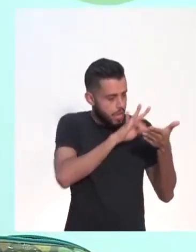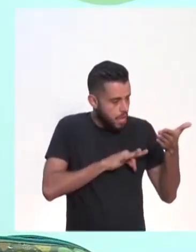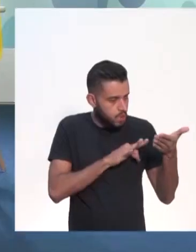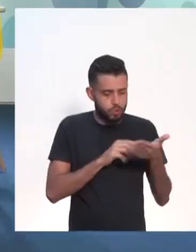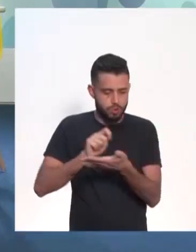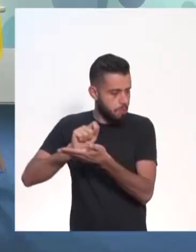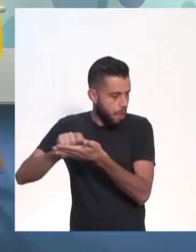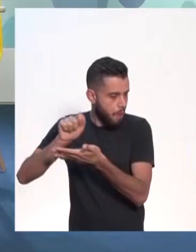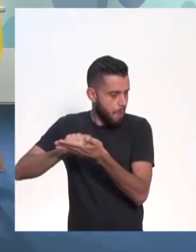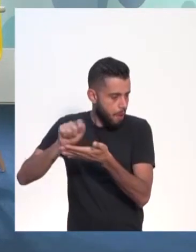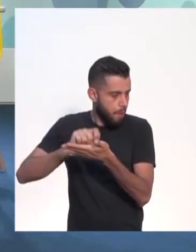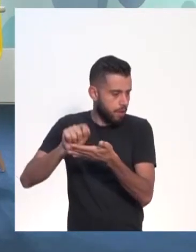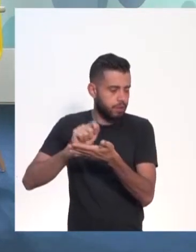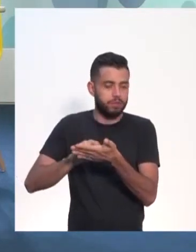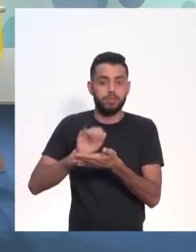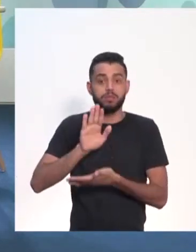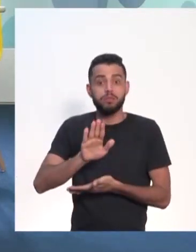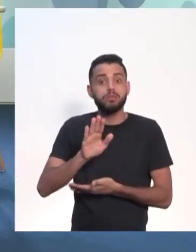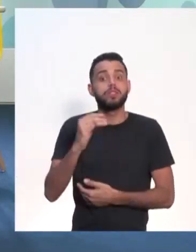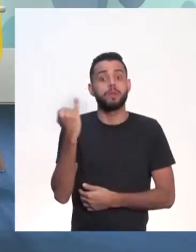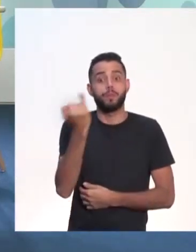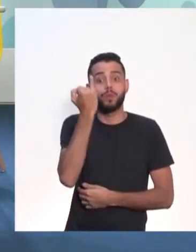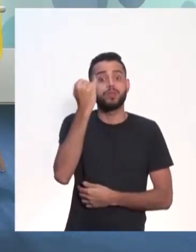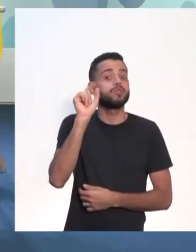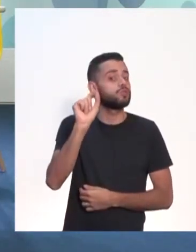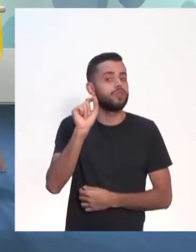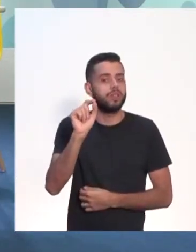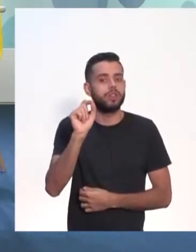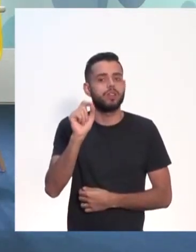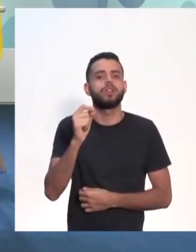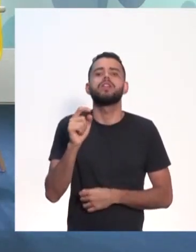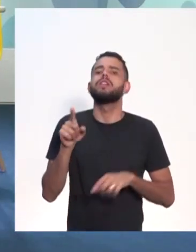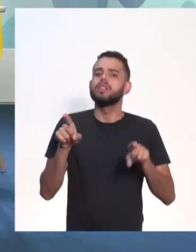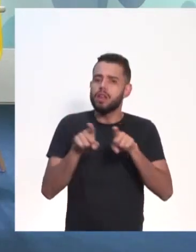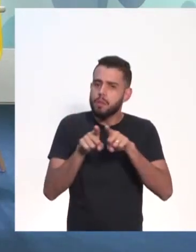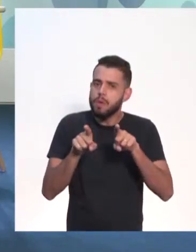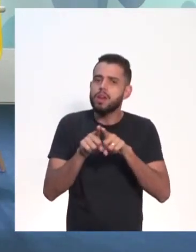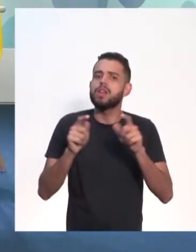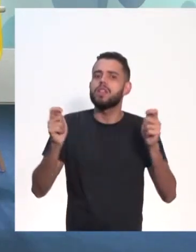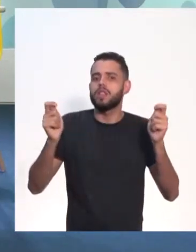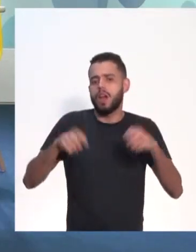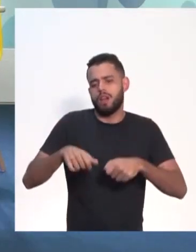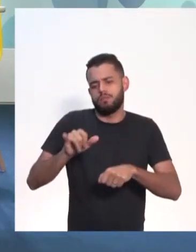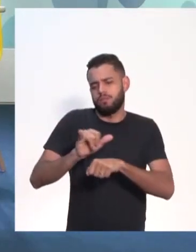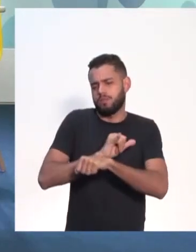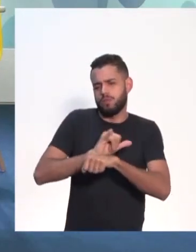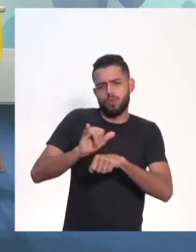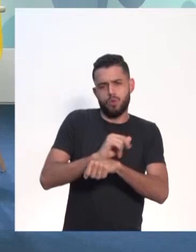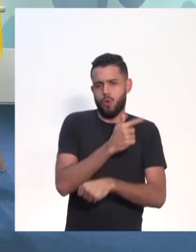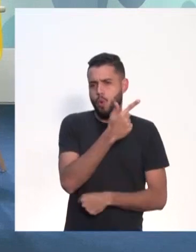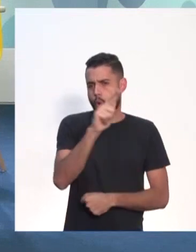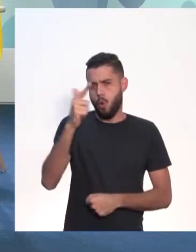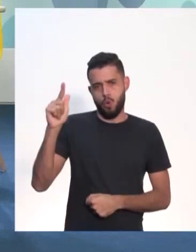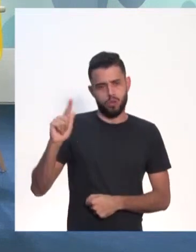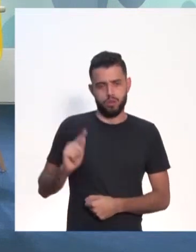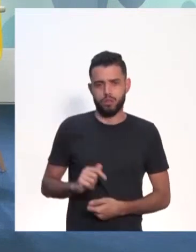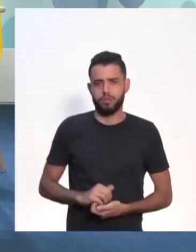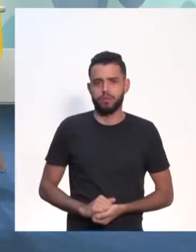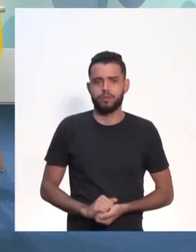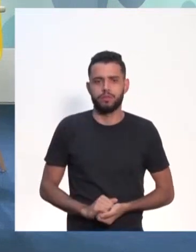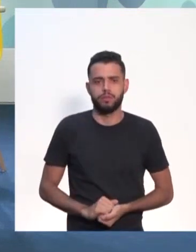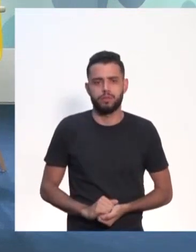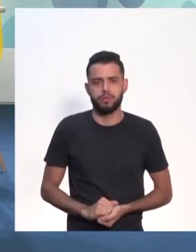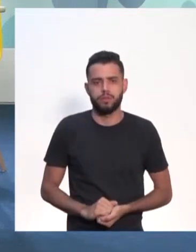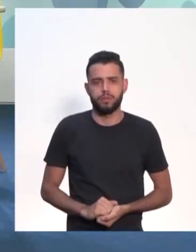é importante a gente ter em mente que a gente também pode utilizar outras ideias, outras